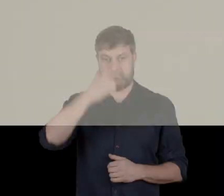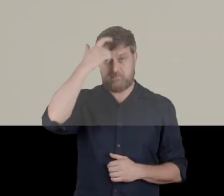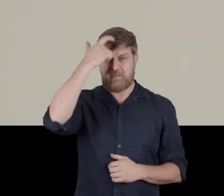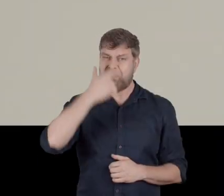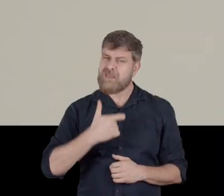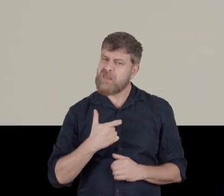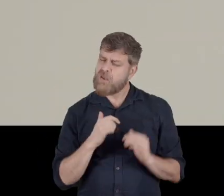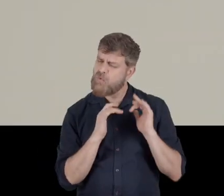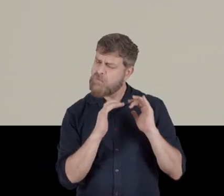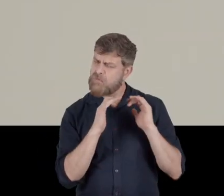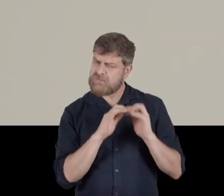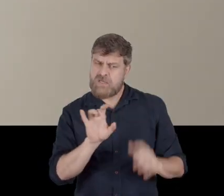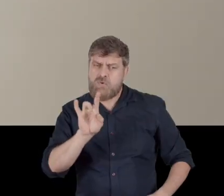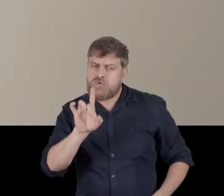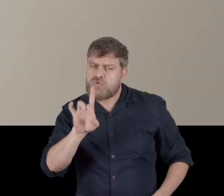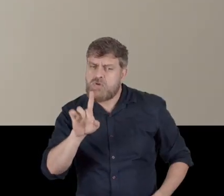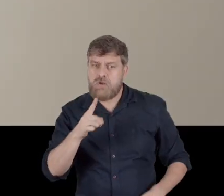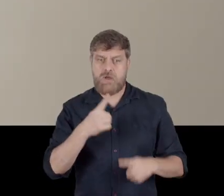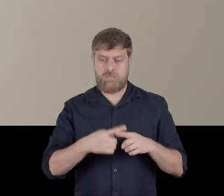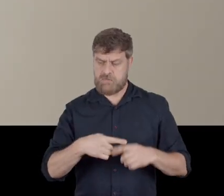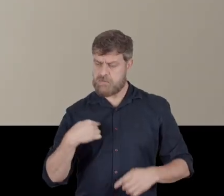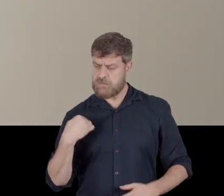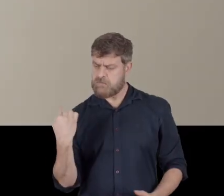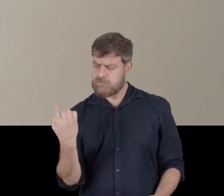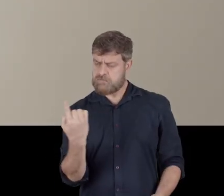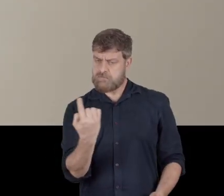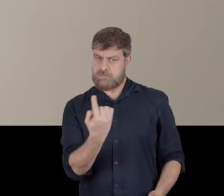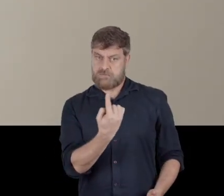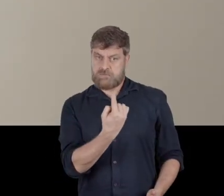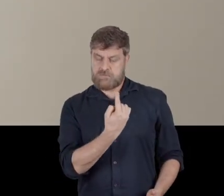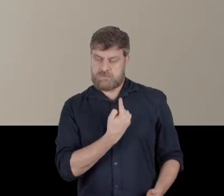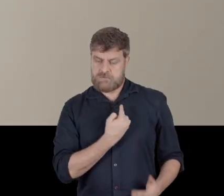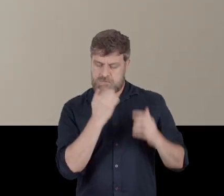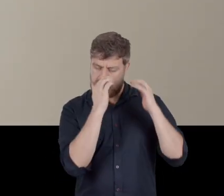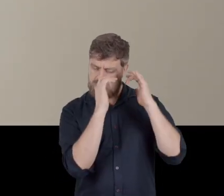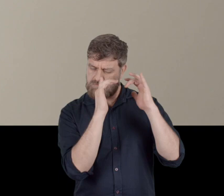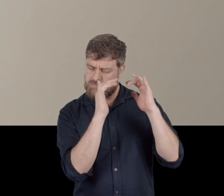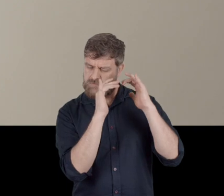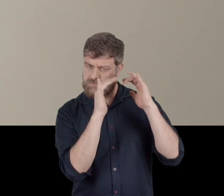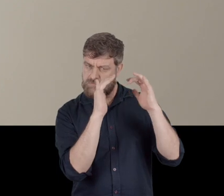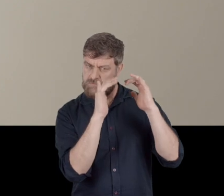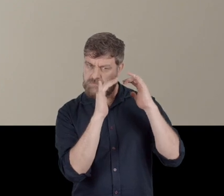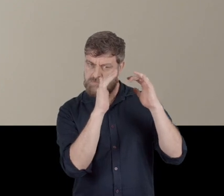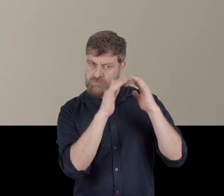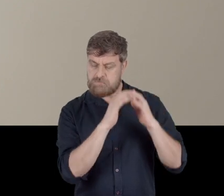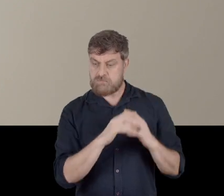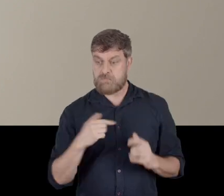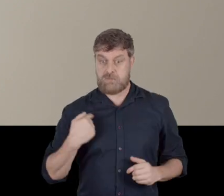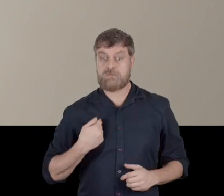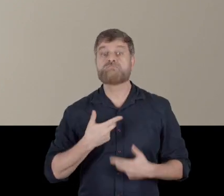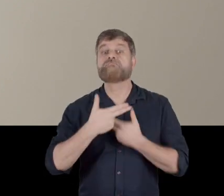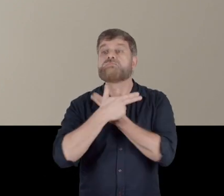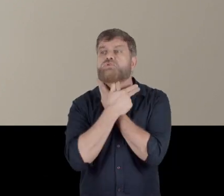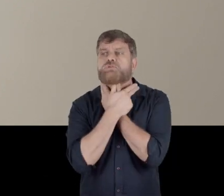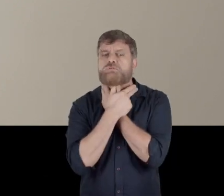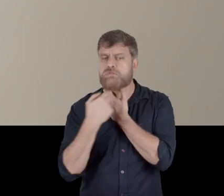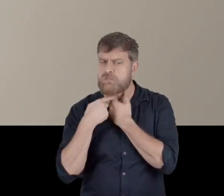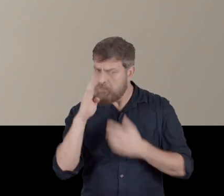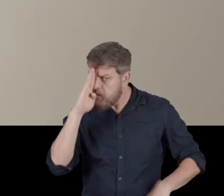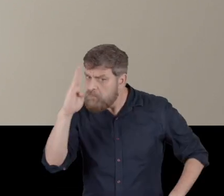Eu sou meu cérebro. Por que que a gente e a nossa consciência, a nossa identidade também não é a nossa